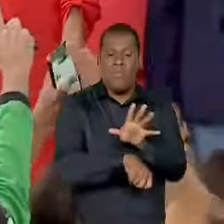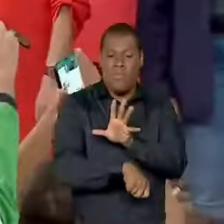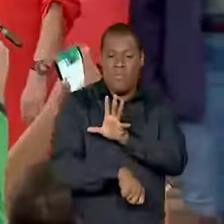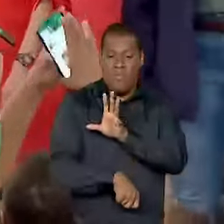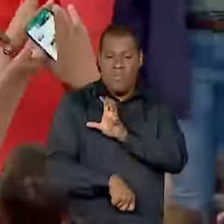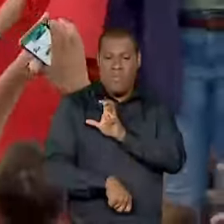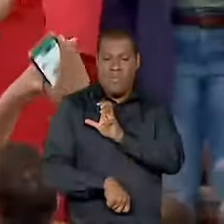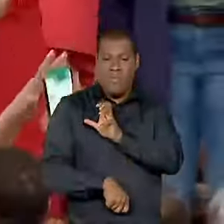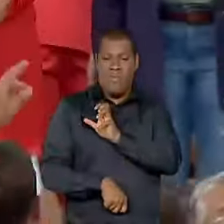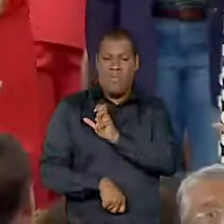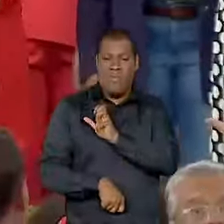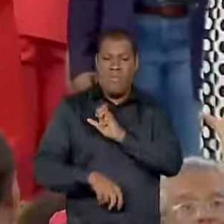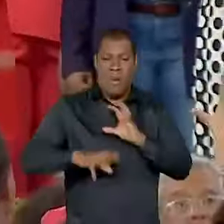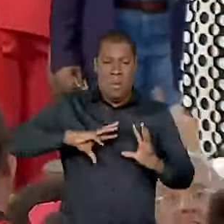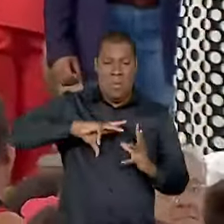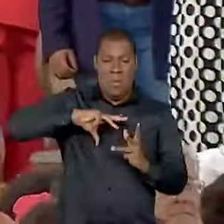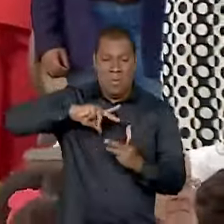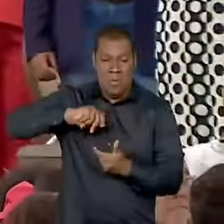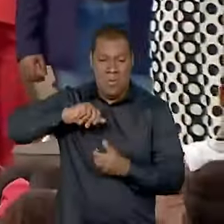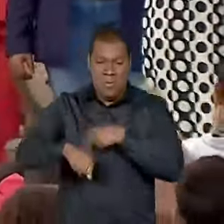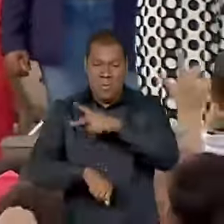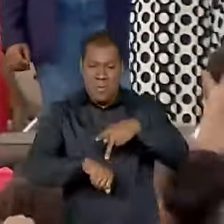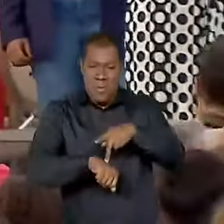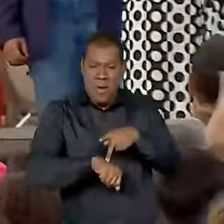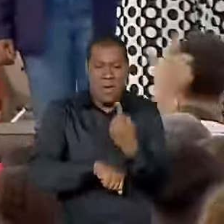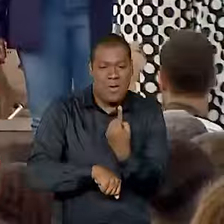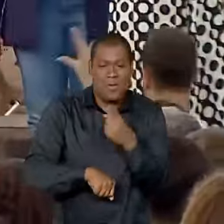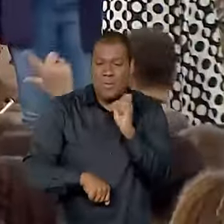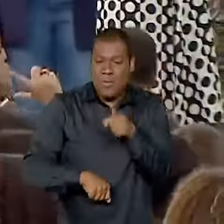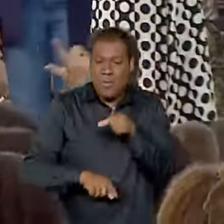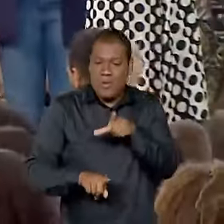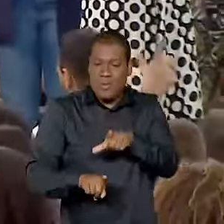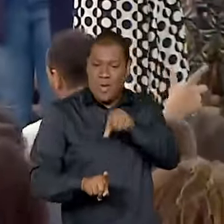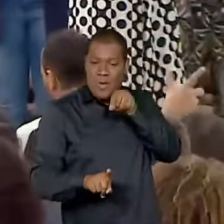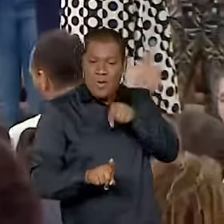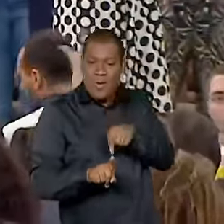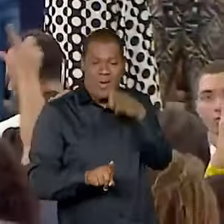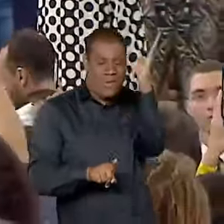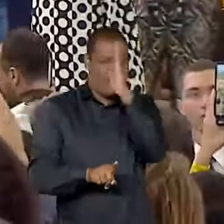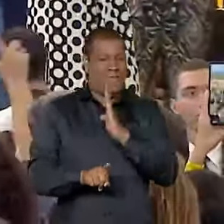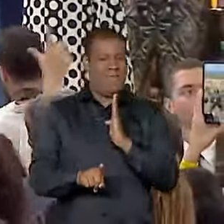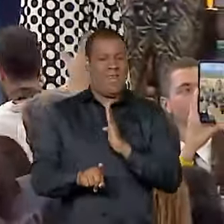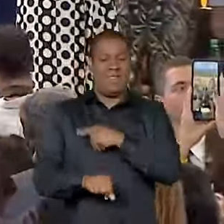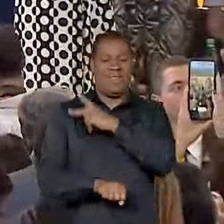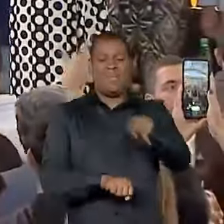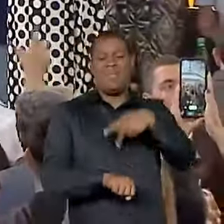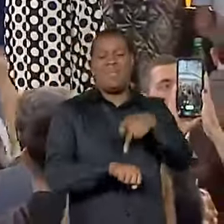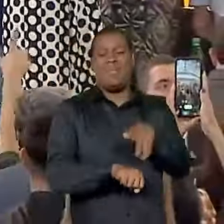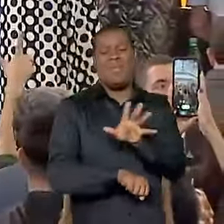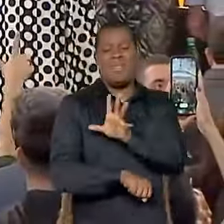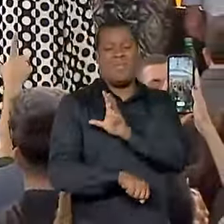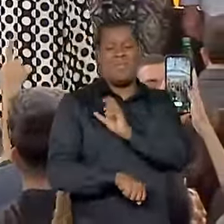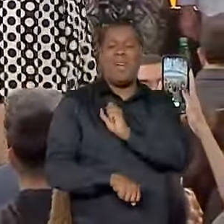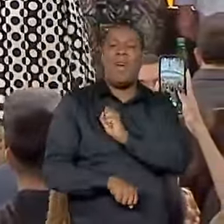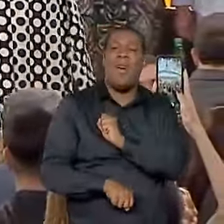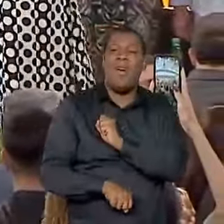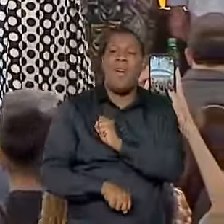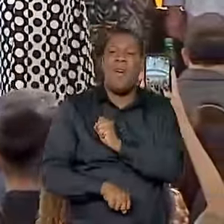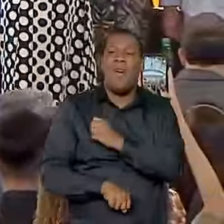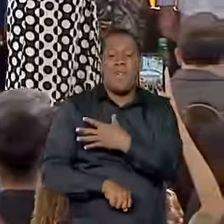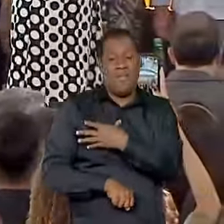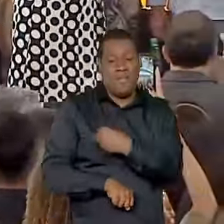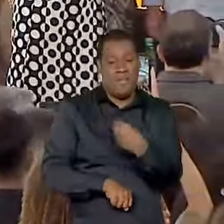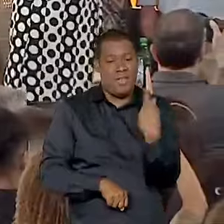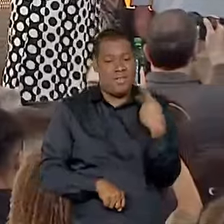Terra adorada, entre outras mil, és tu, Brasil, ó pátria amada.